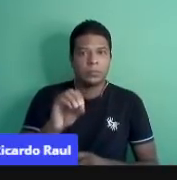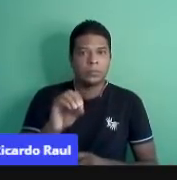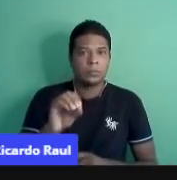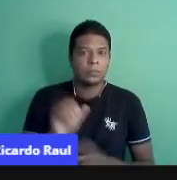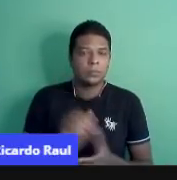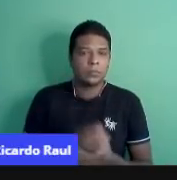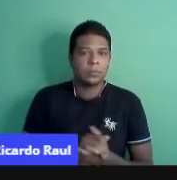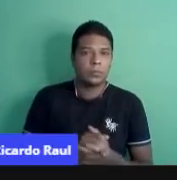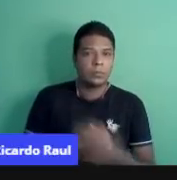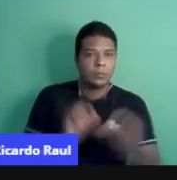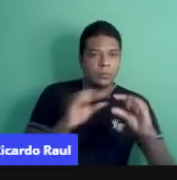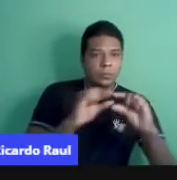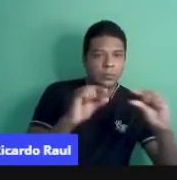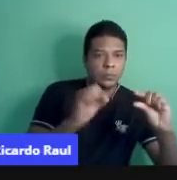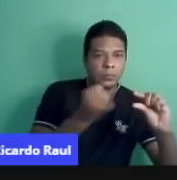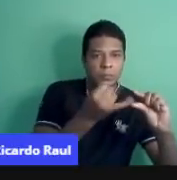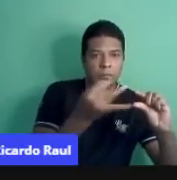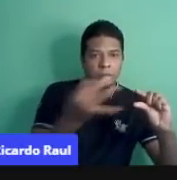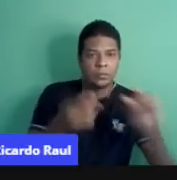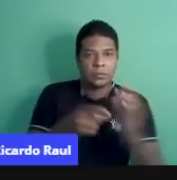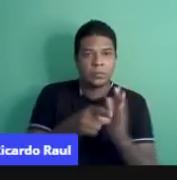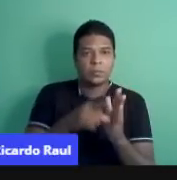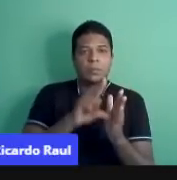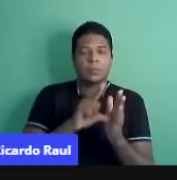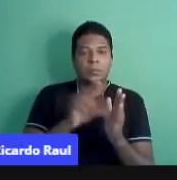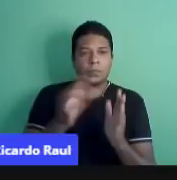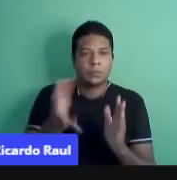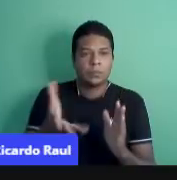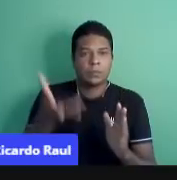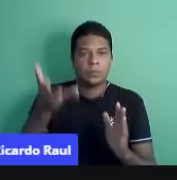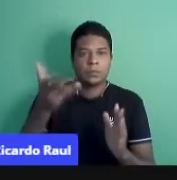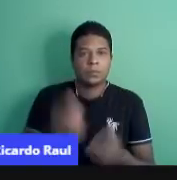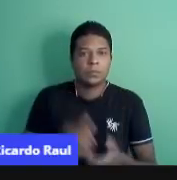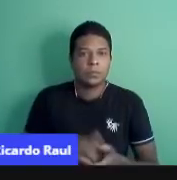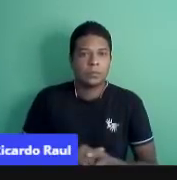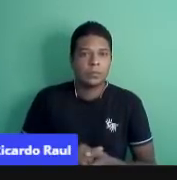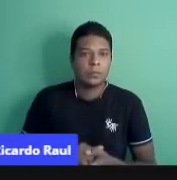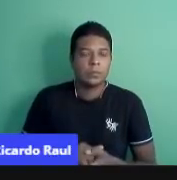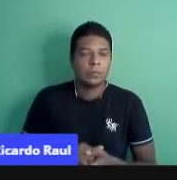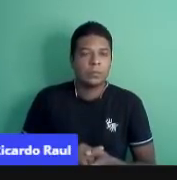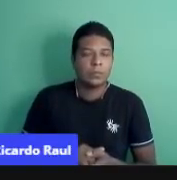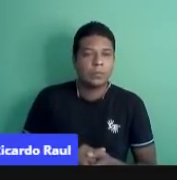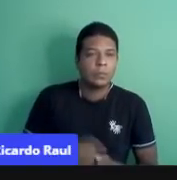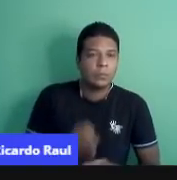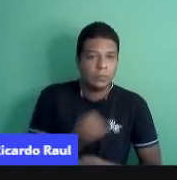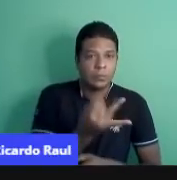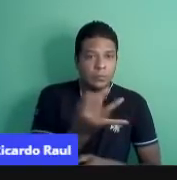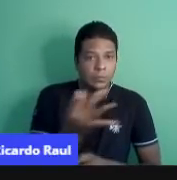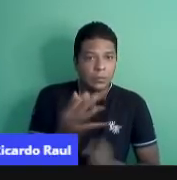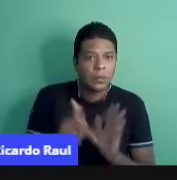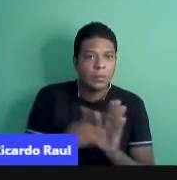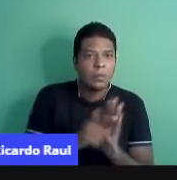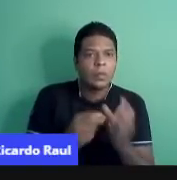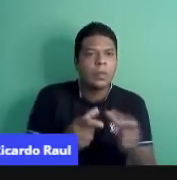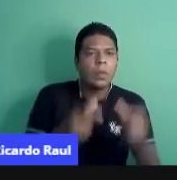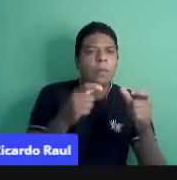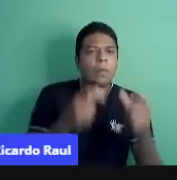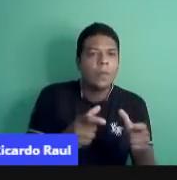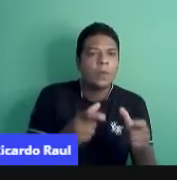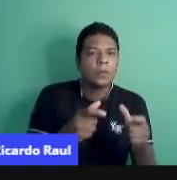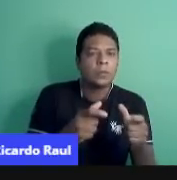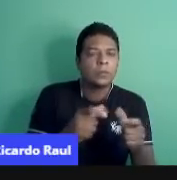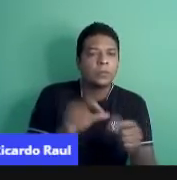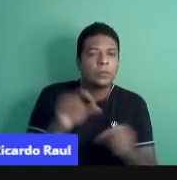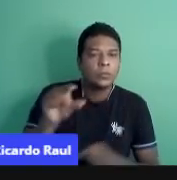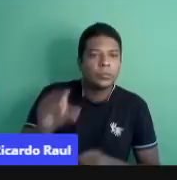aparece sempre antes da habilidade. Ele é um código que mostra da onde essa habilidade foi